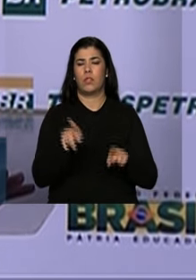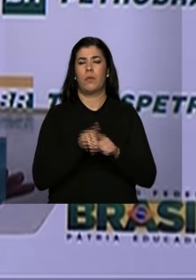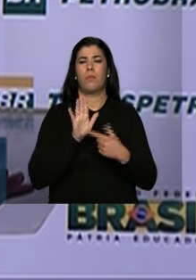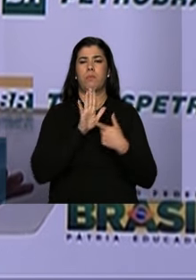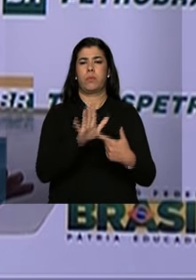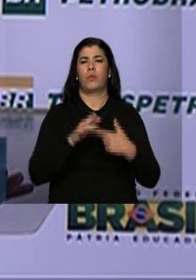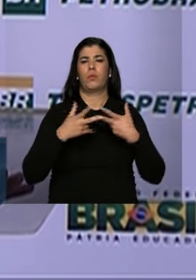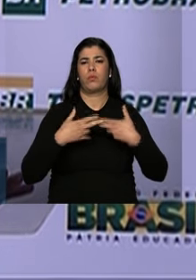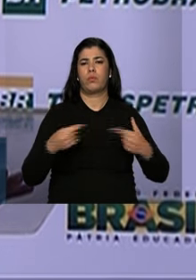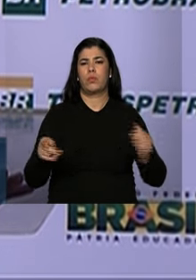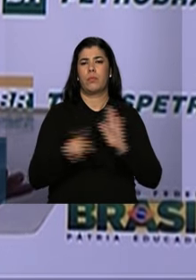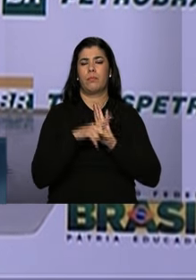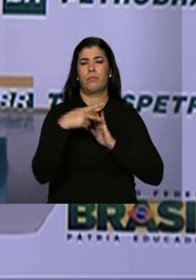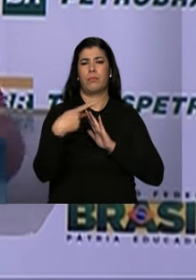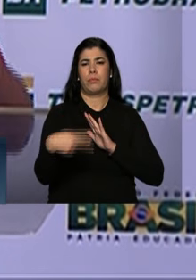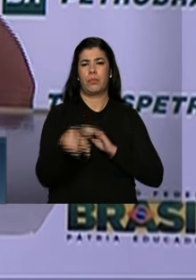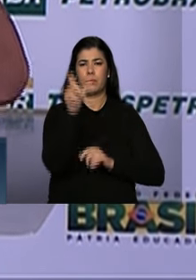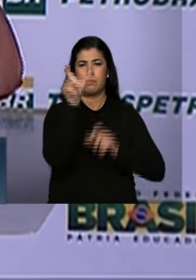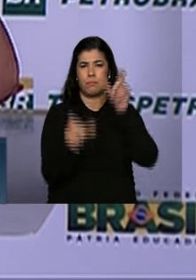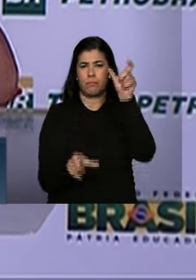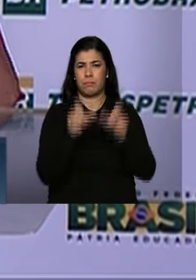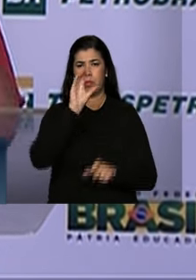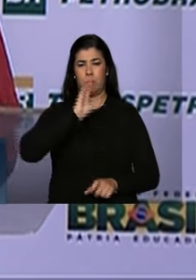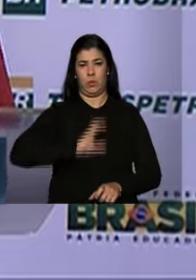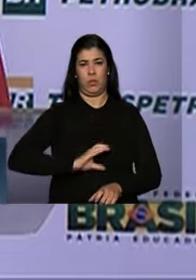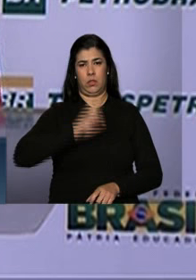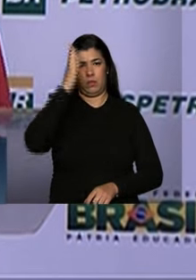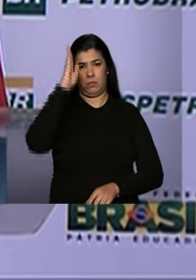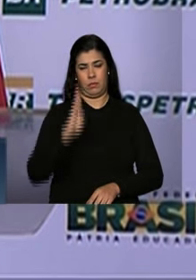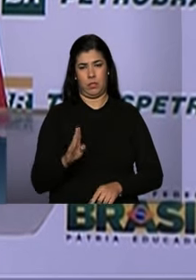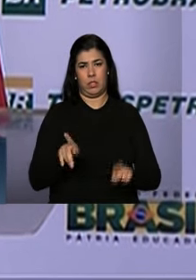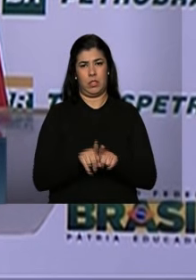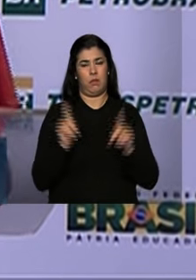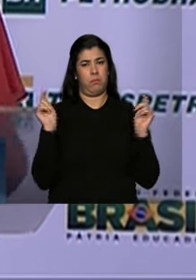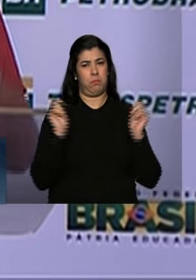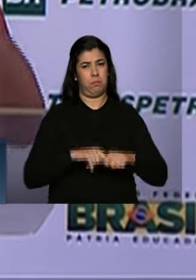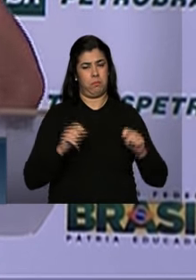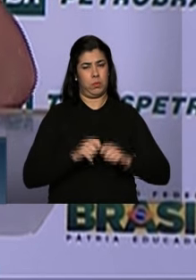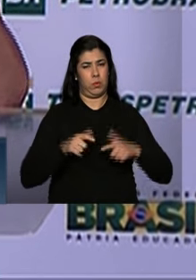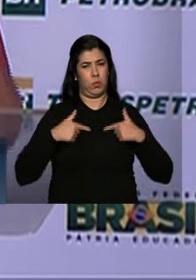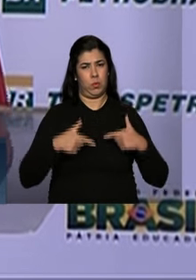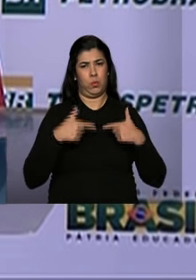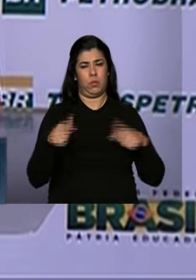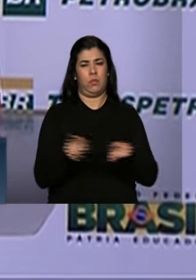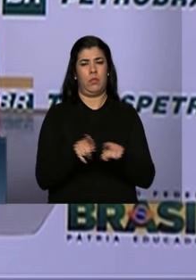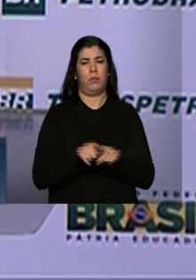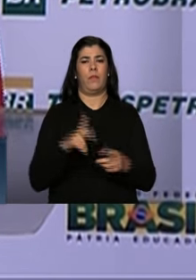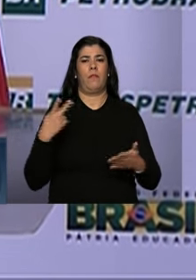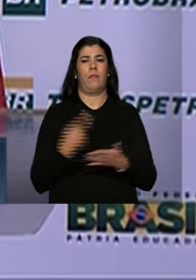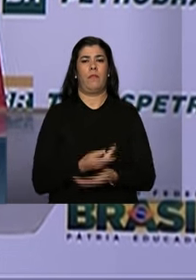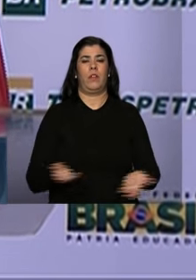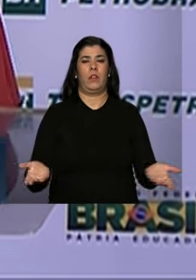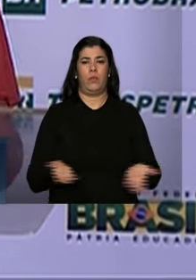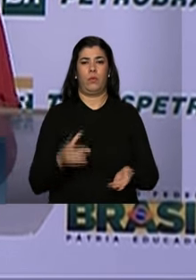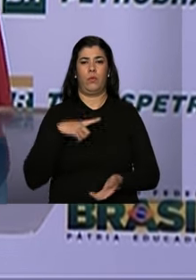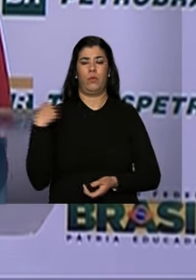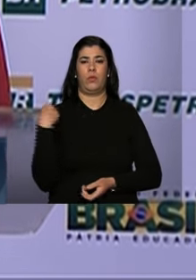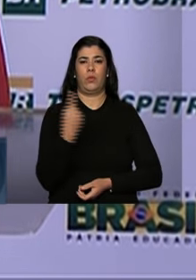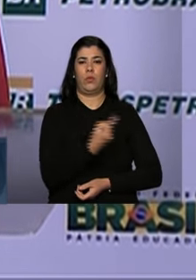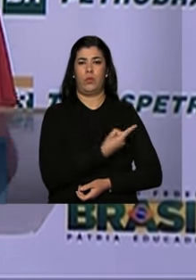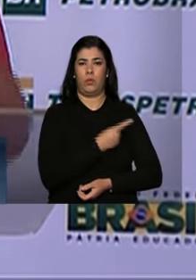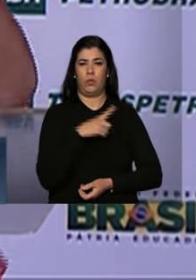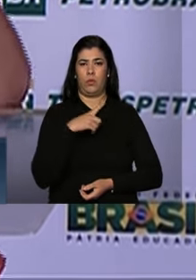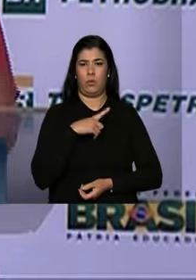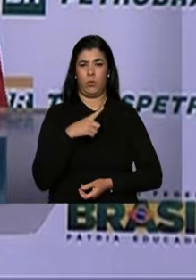qualidade da cidadania brasileira, que é uma capacidade imensa de luta. É o fato de que nós